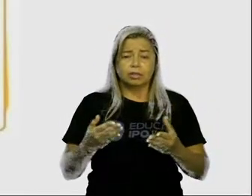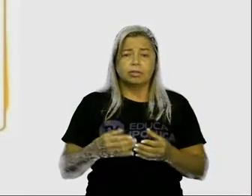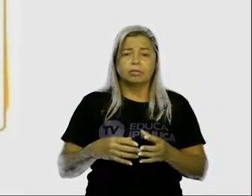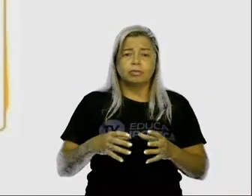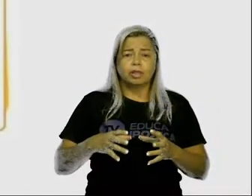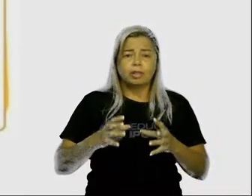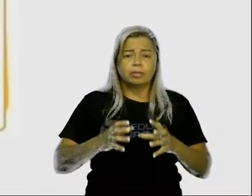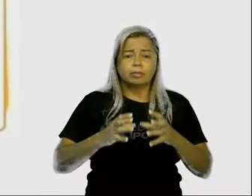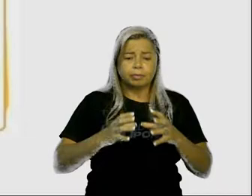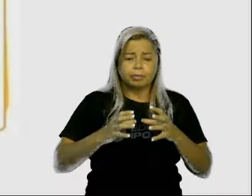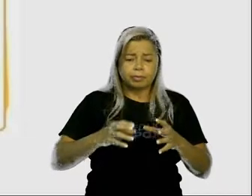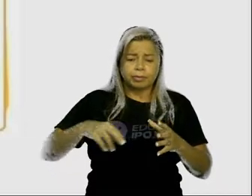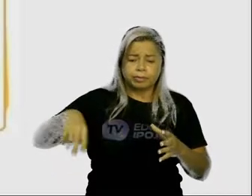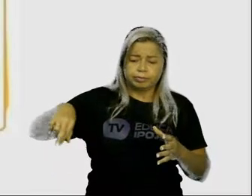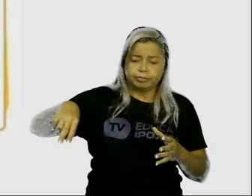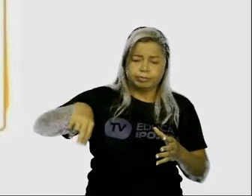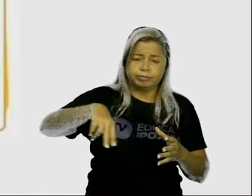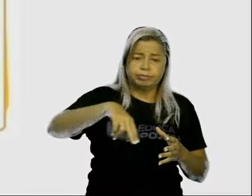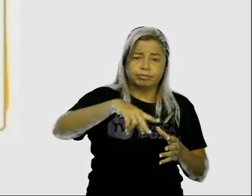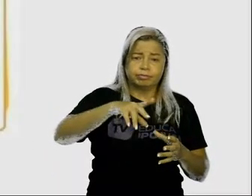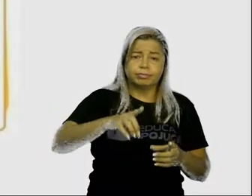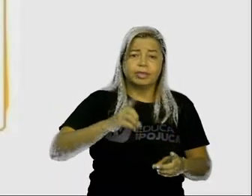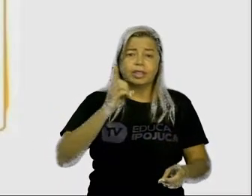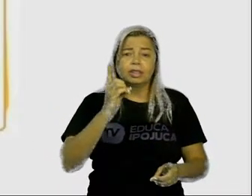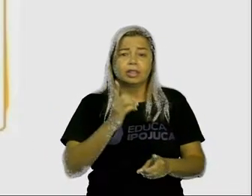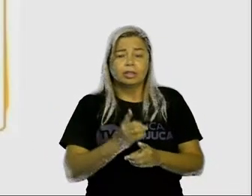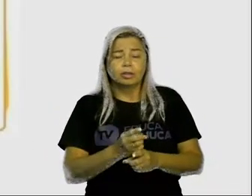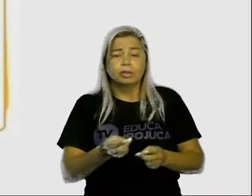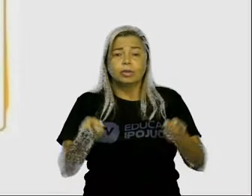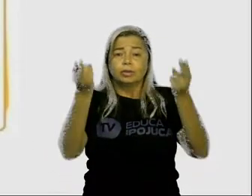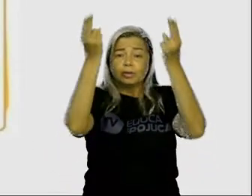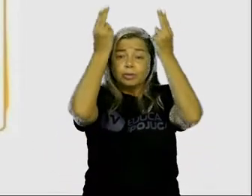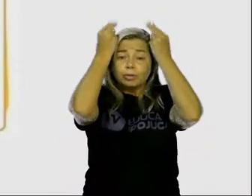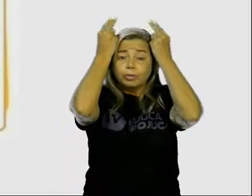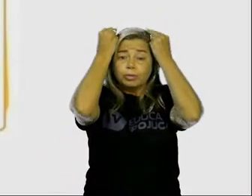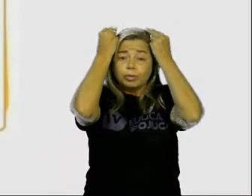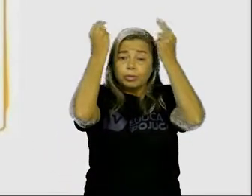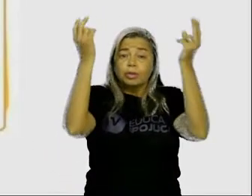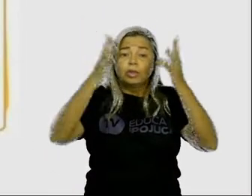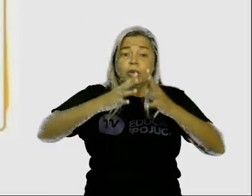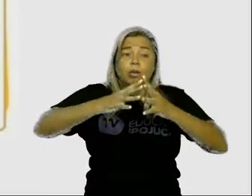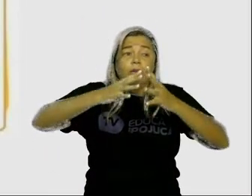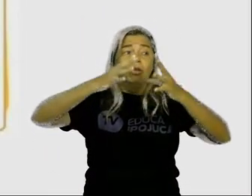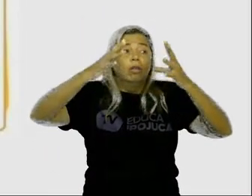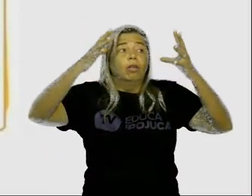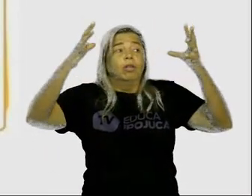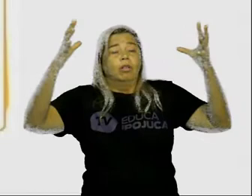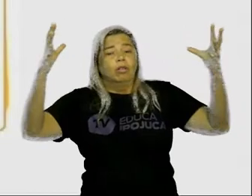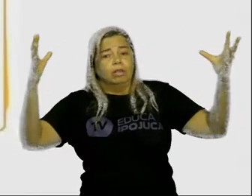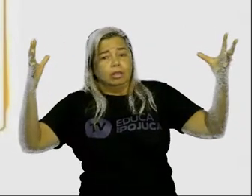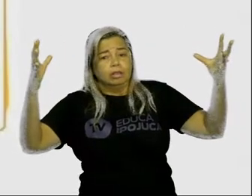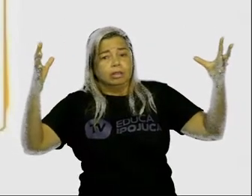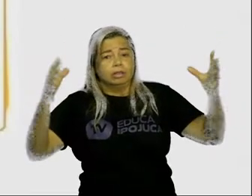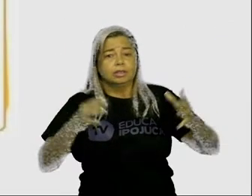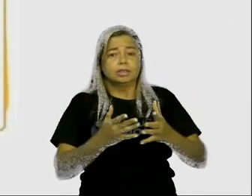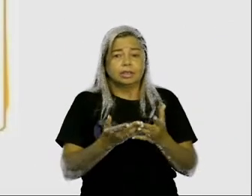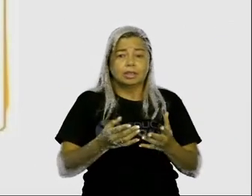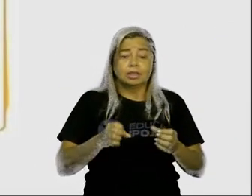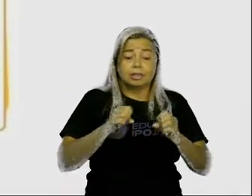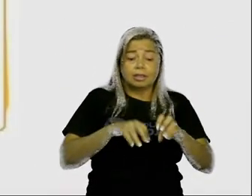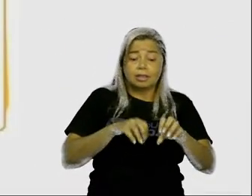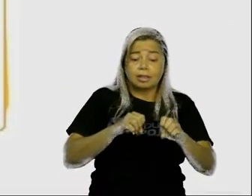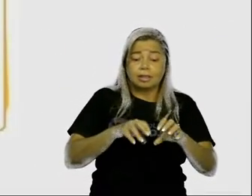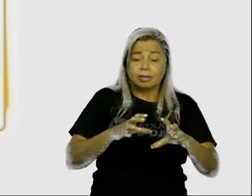deles até que encontrou um coelho gigante que a ensinou a pular.